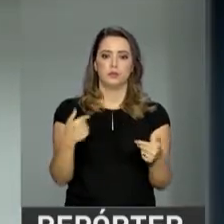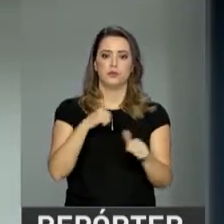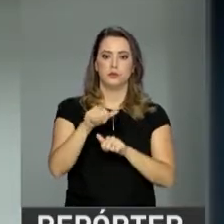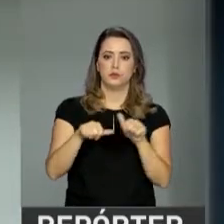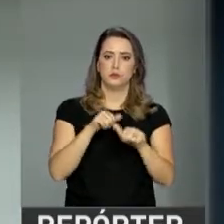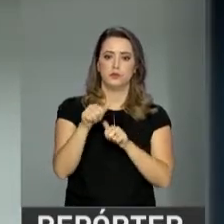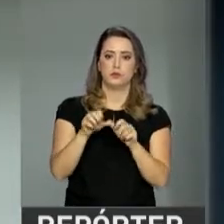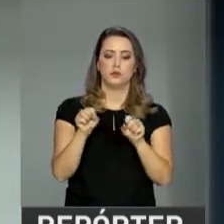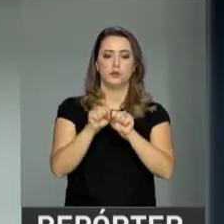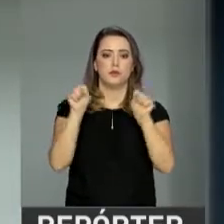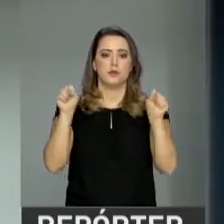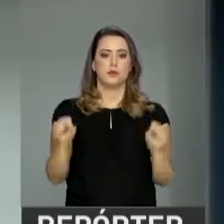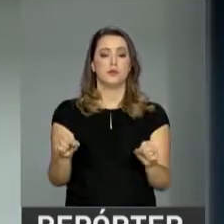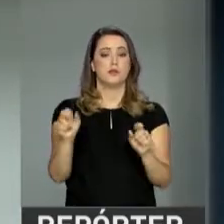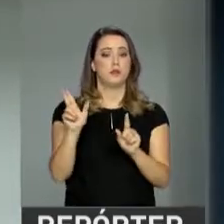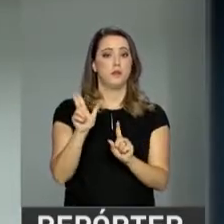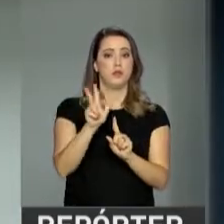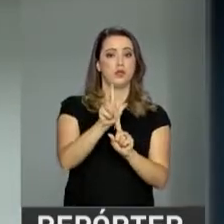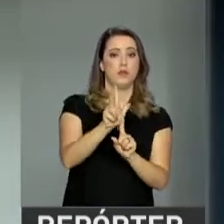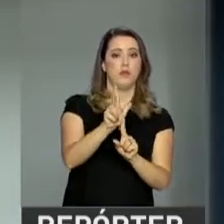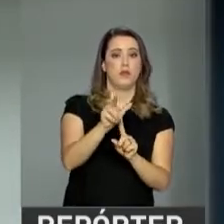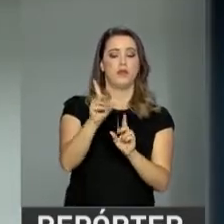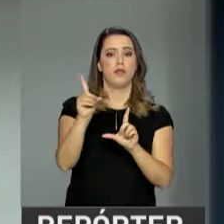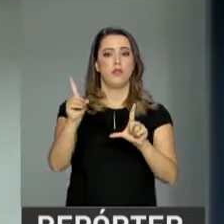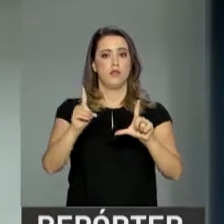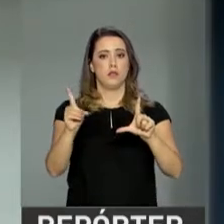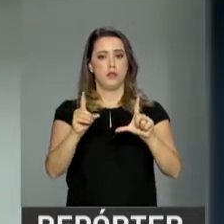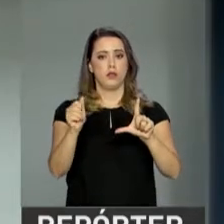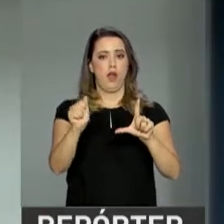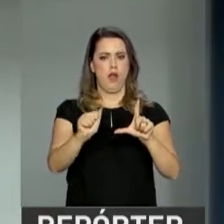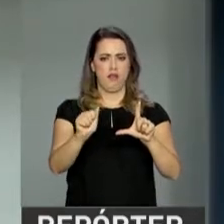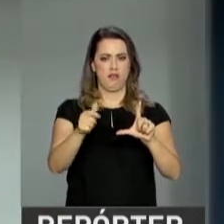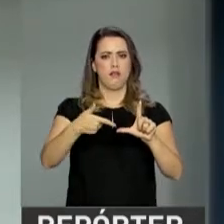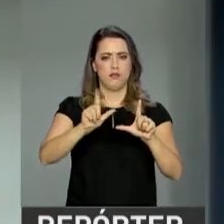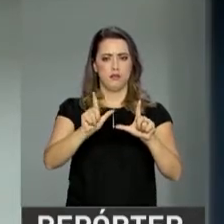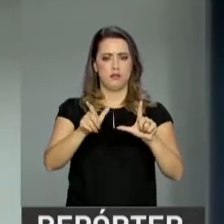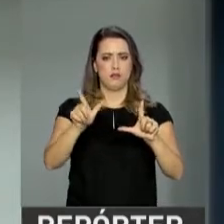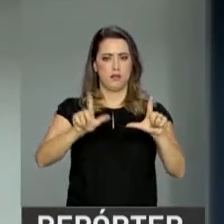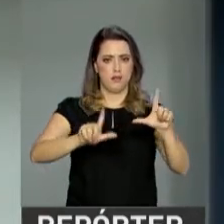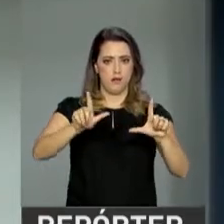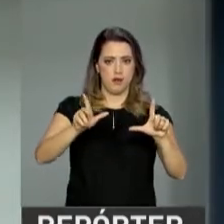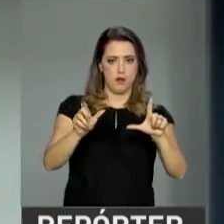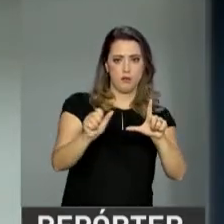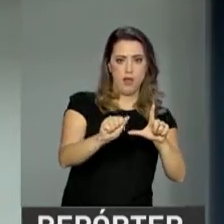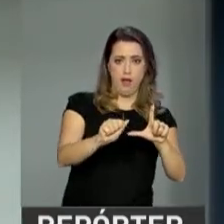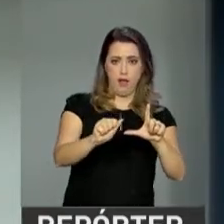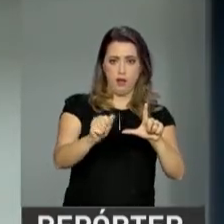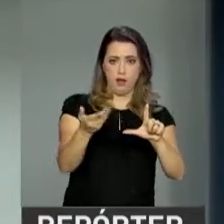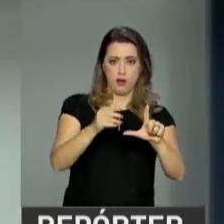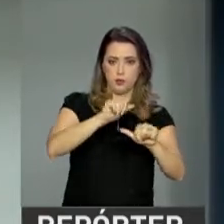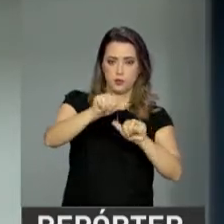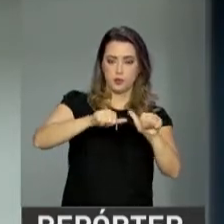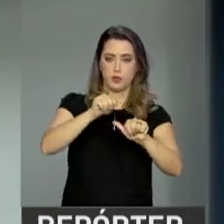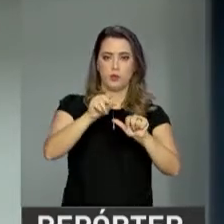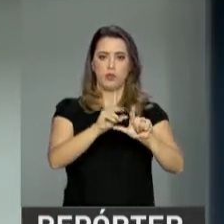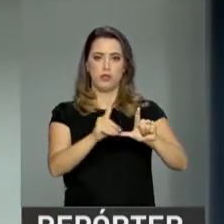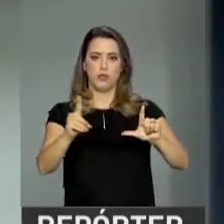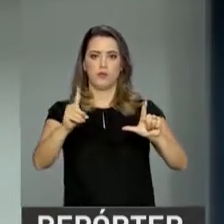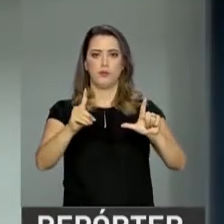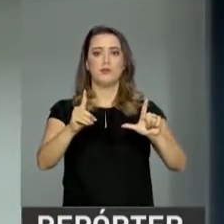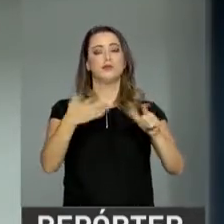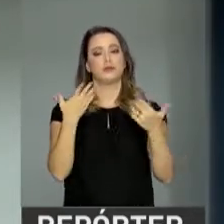mudança do sistema analógico para o sistema digital de TV, que as pessoas vão adquirindo as televisões, as smart TVs, que tenham acesso.